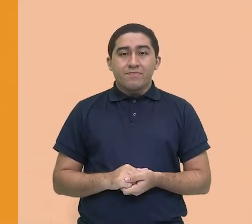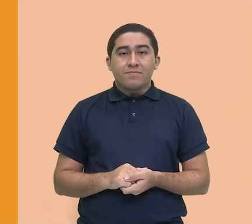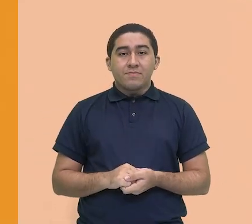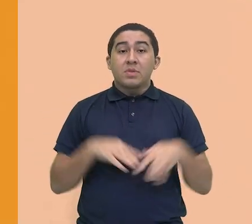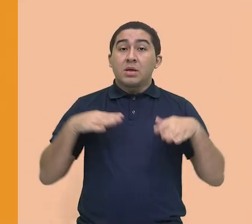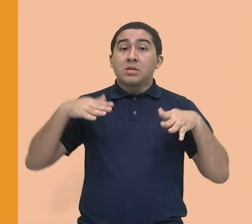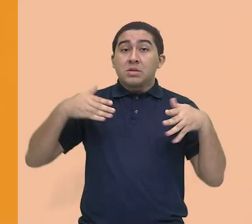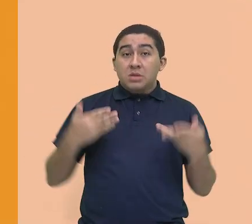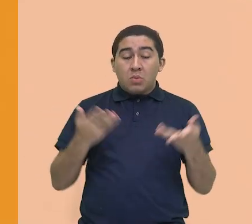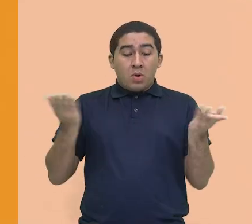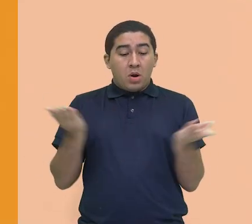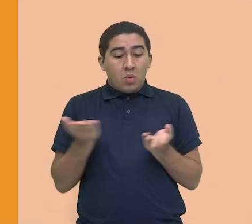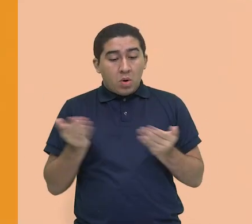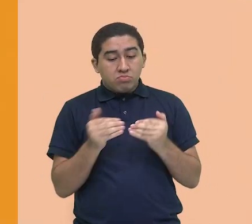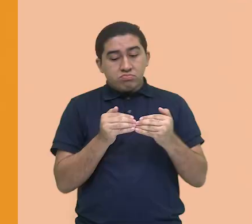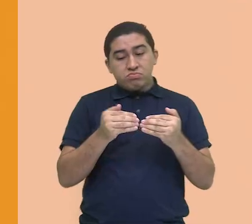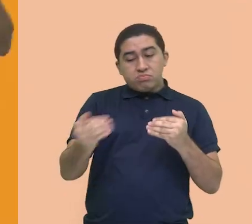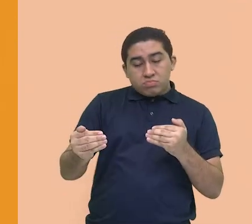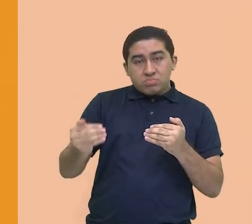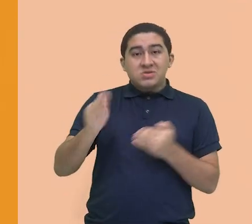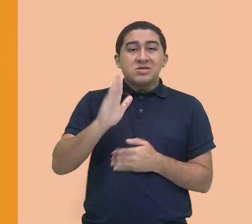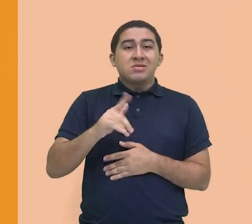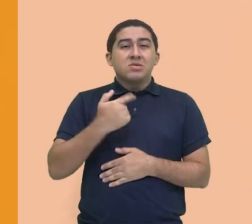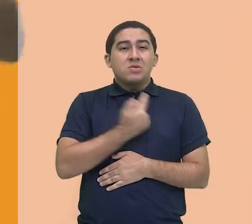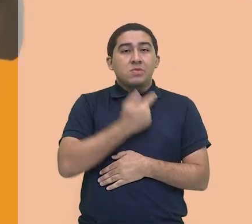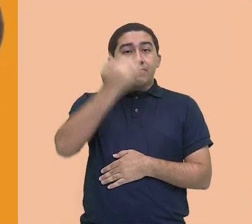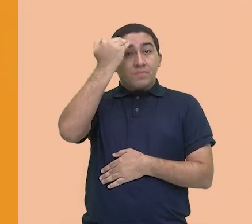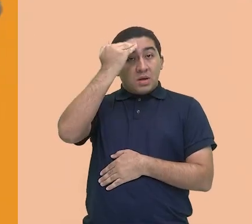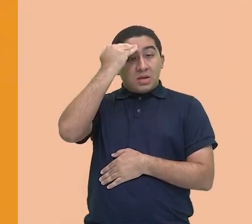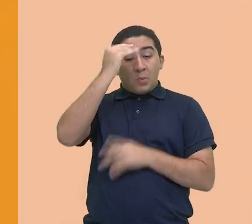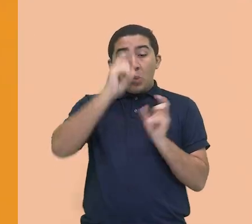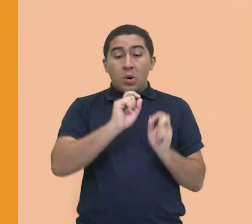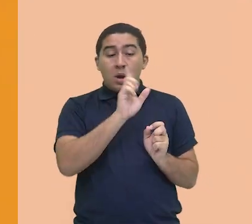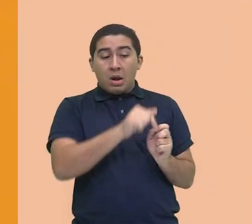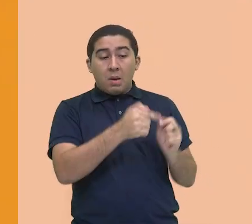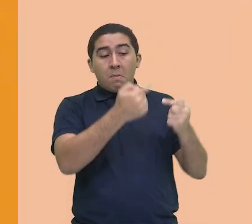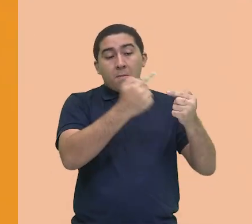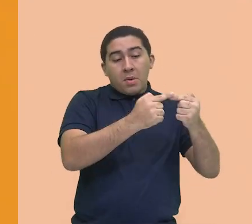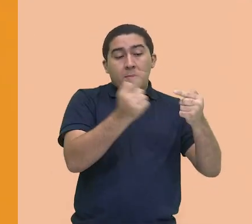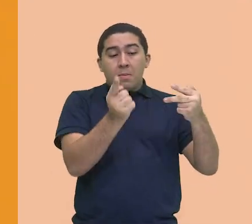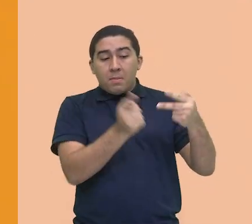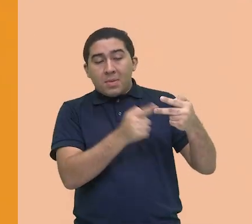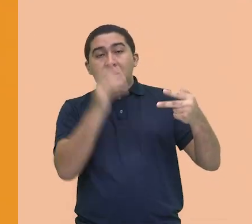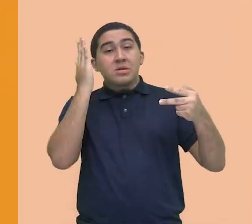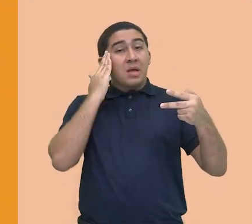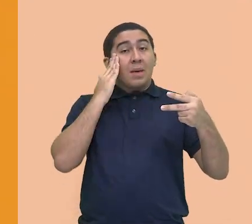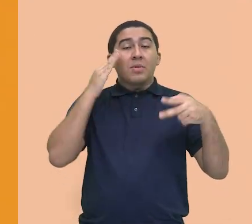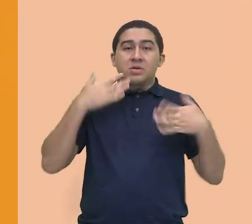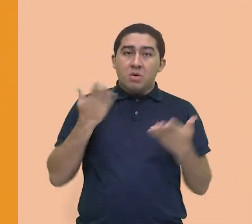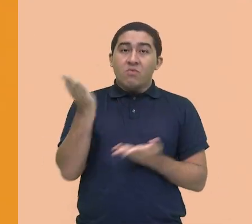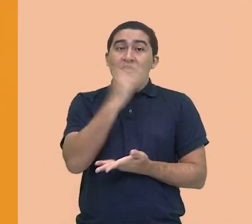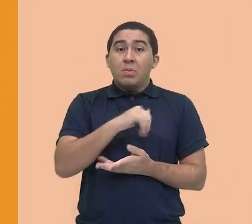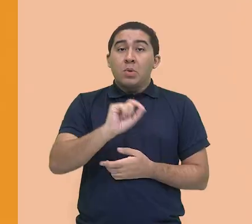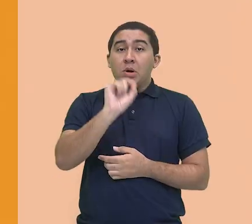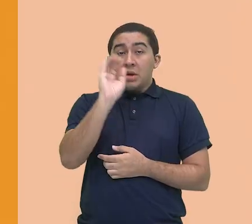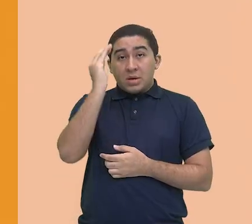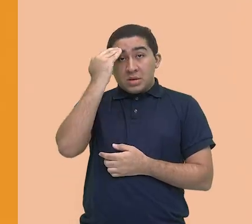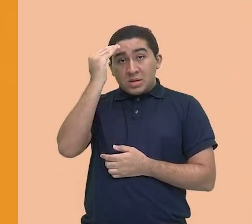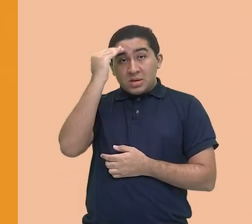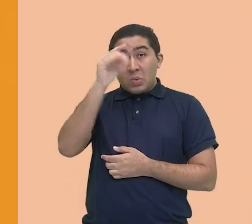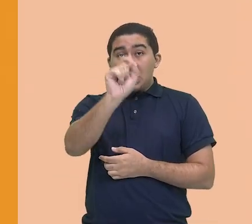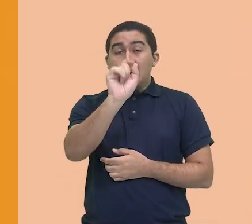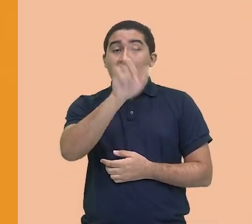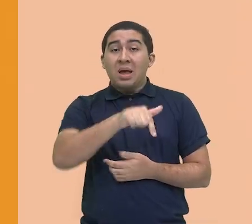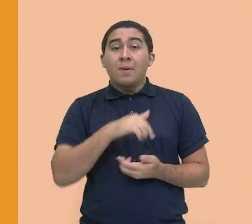bem. Agora, a partir daí, já que nós entendemos o que é Estado Democrático de Direito, então vamos entender o que é